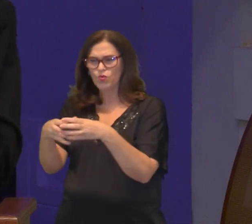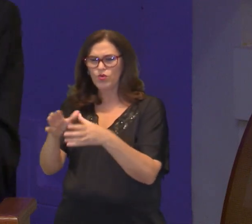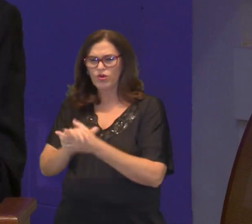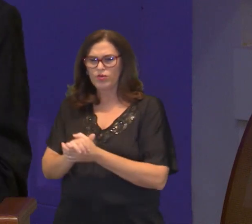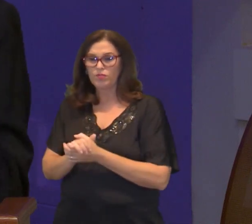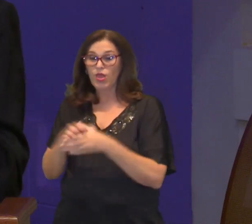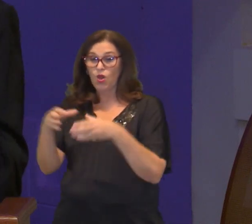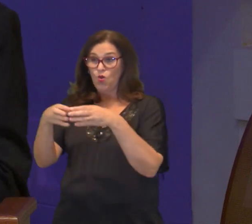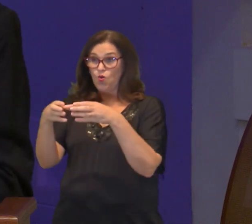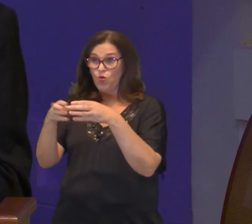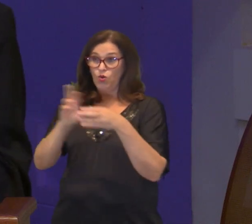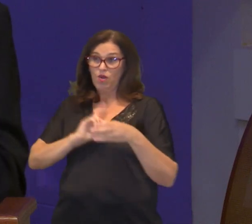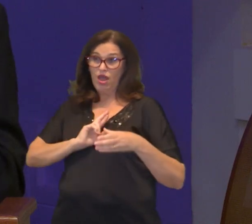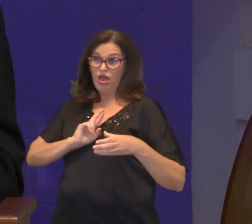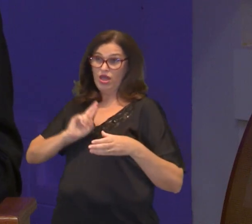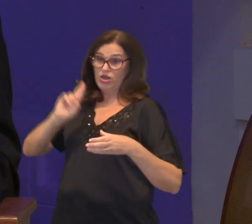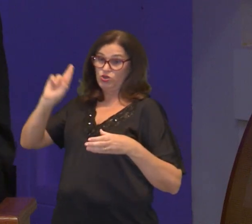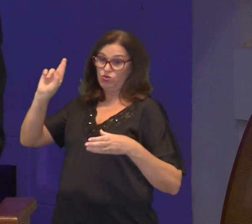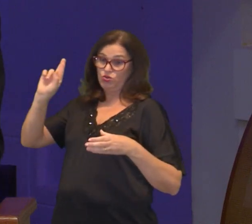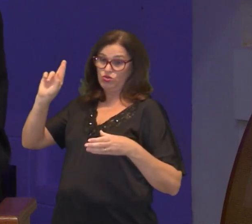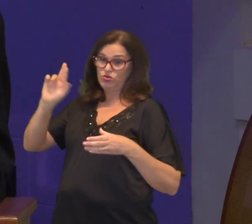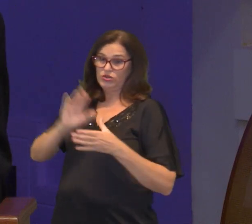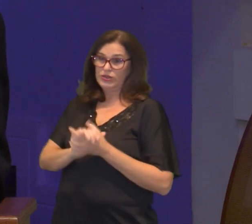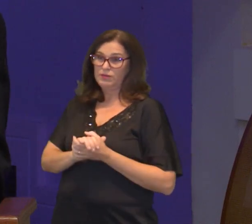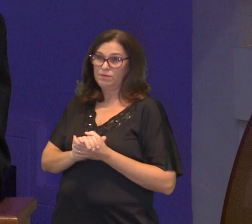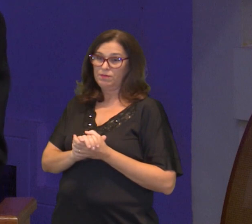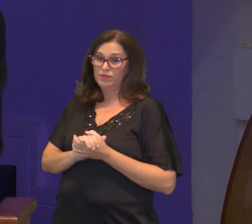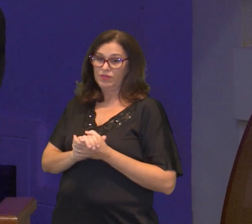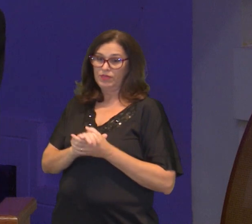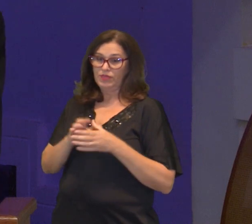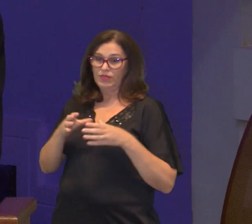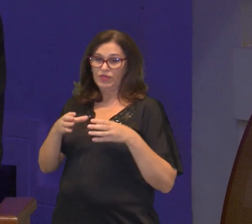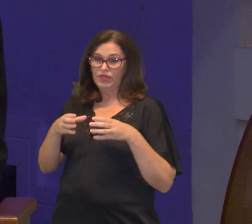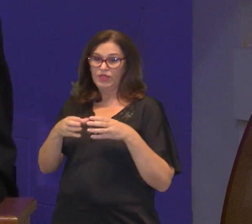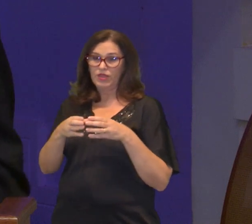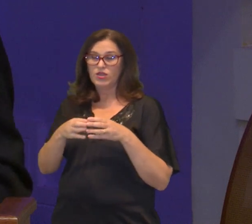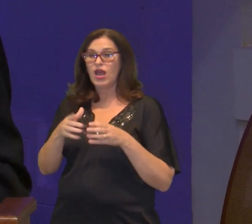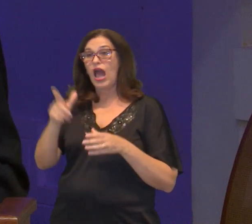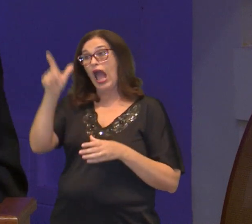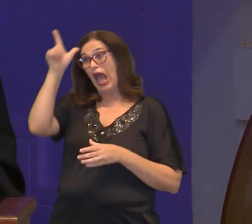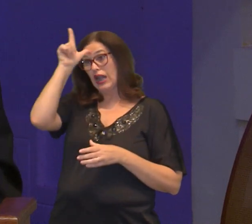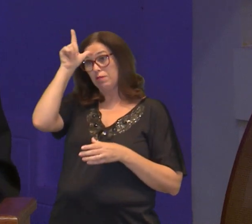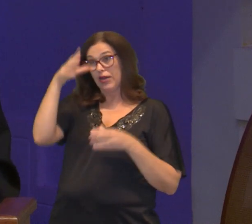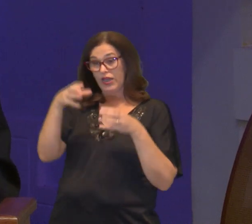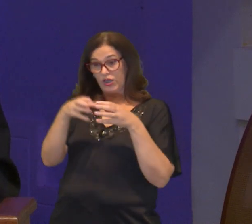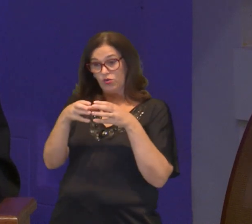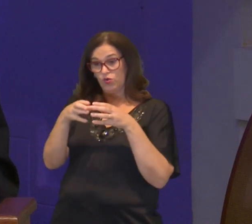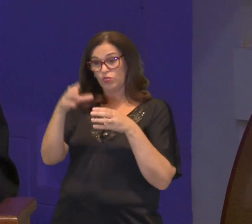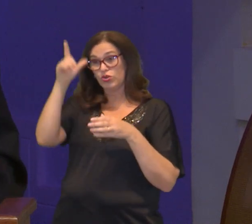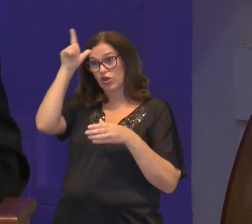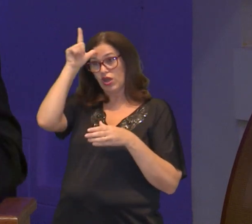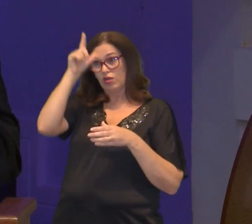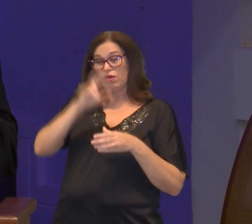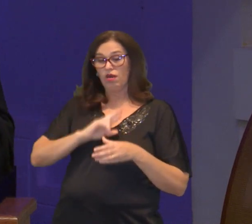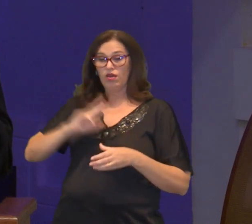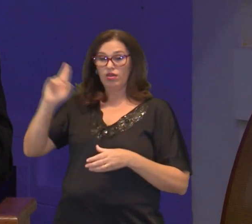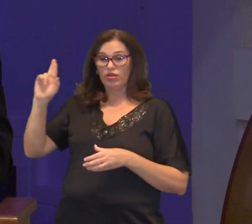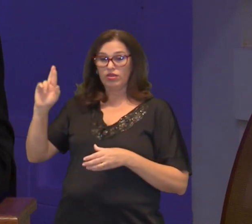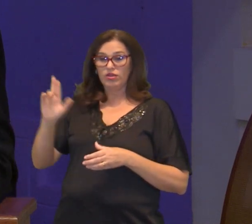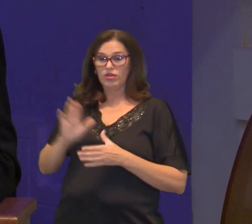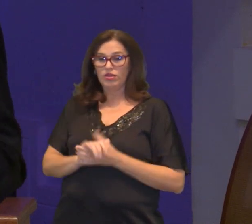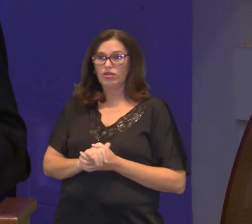um grupo religioso, nesse caso de alemães morávios, que tinham uma